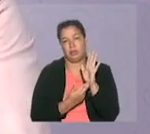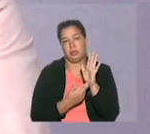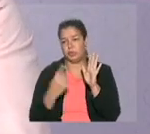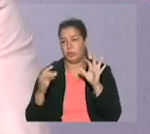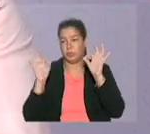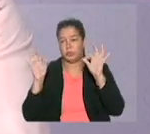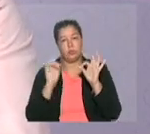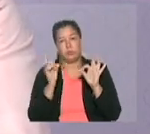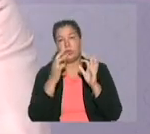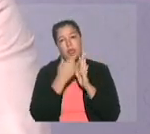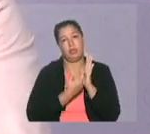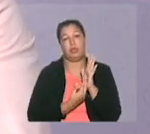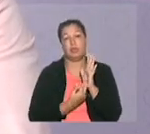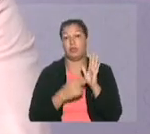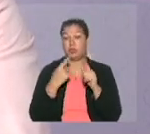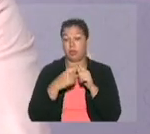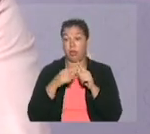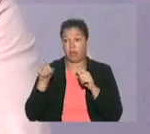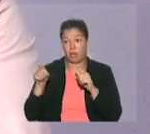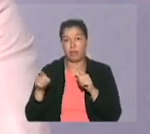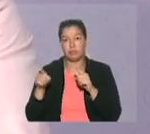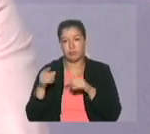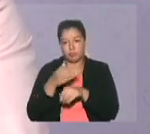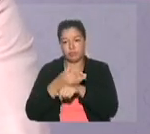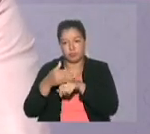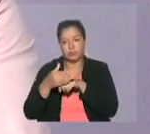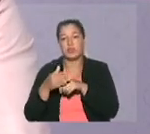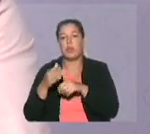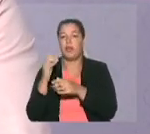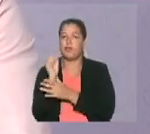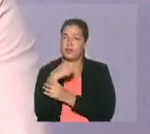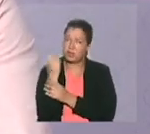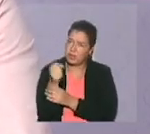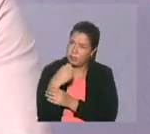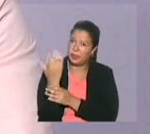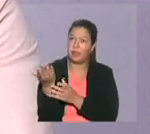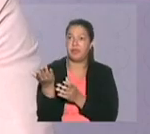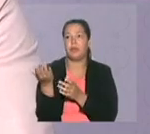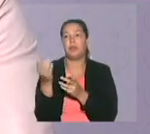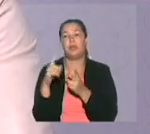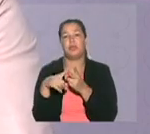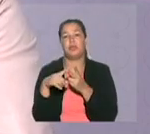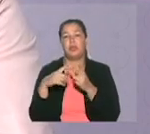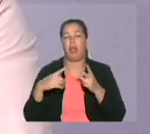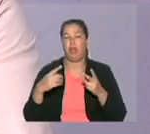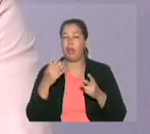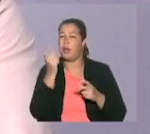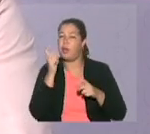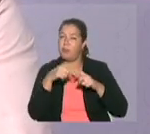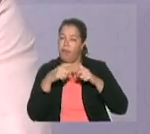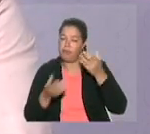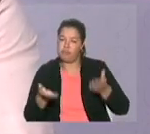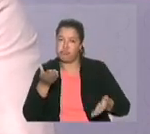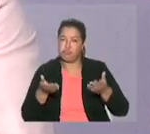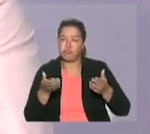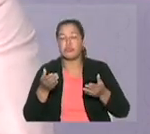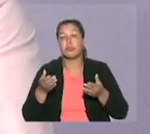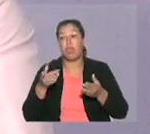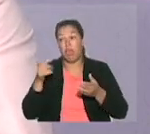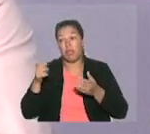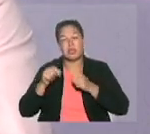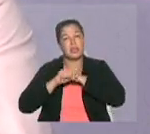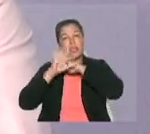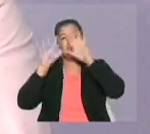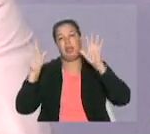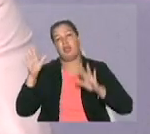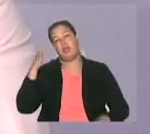a regra. A pessoa tem que, ao estudar, o fisioterapeuta, o nutricionista,